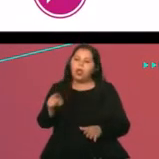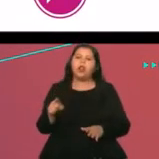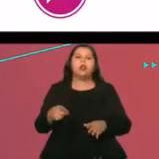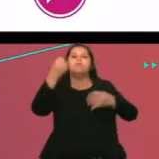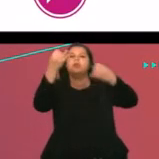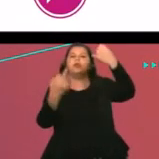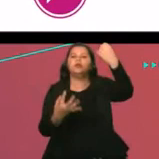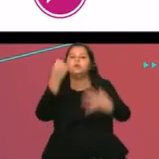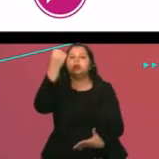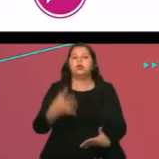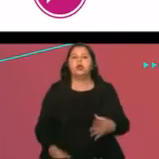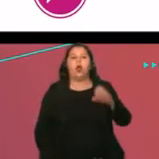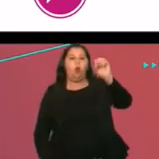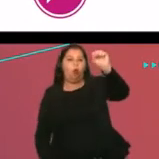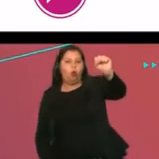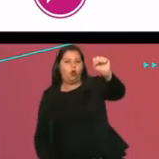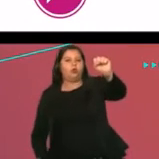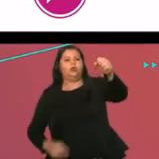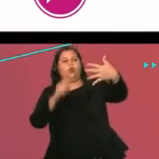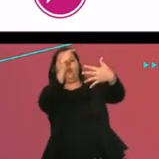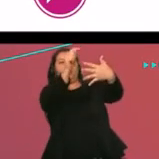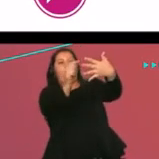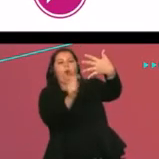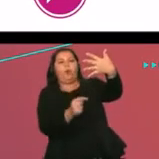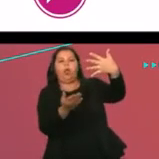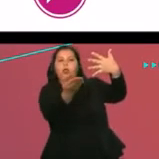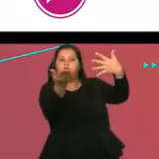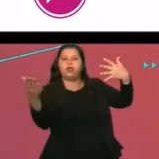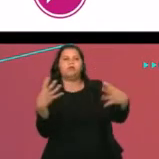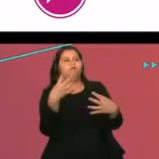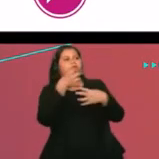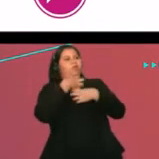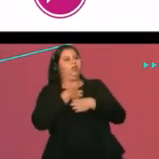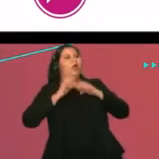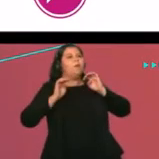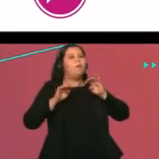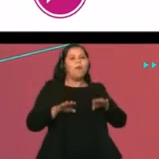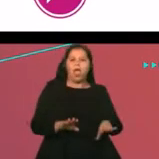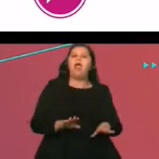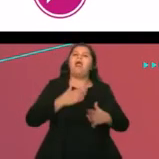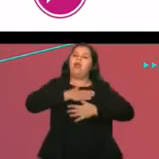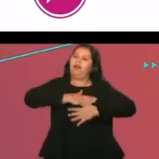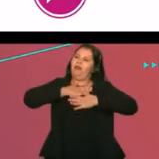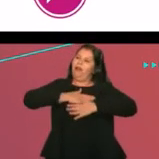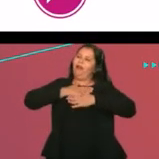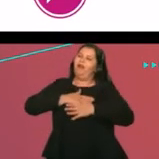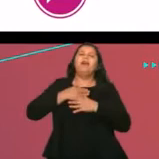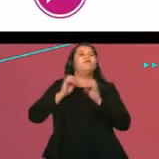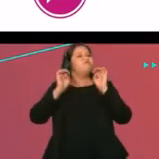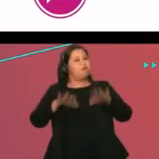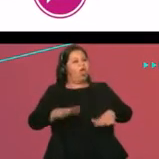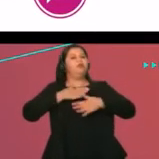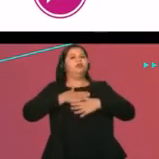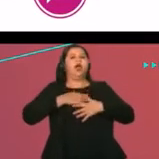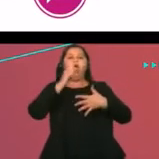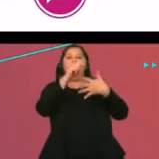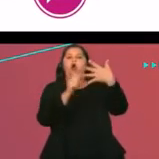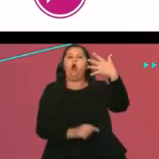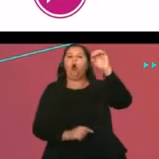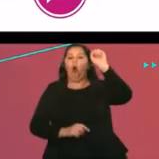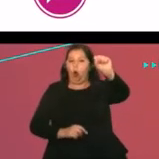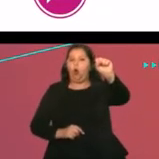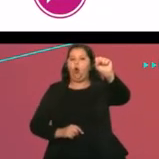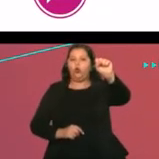traz oito componentes para que você se sinta bem para Que você teja tenho elbens tem tem o bem-estar o